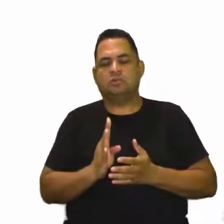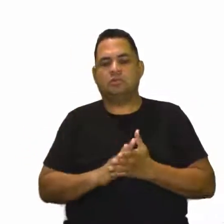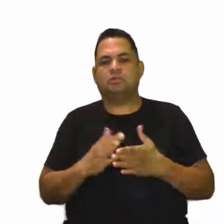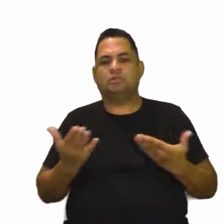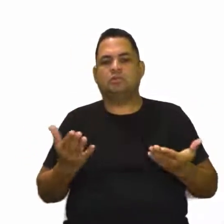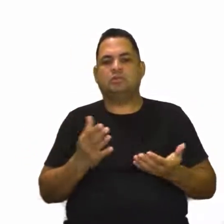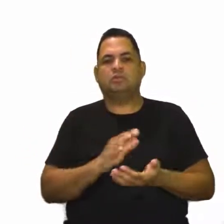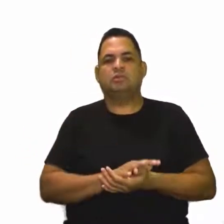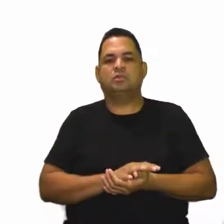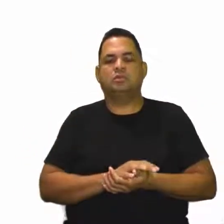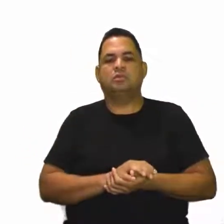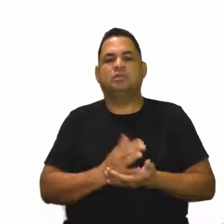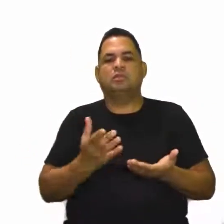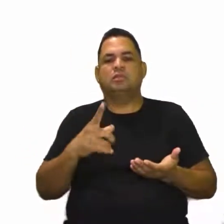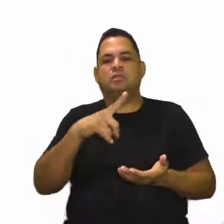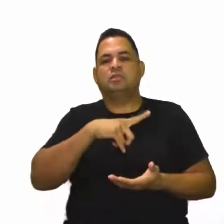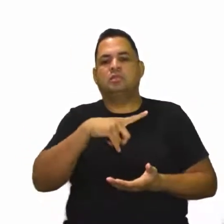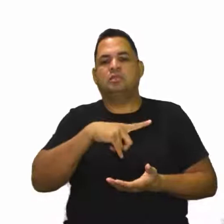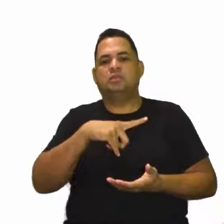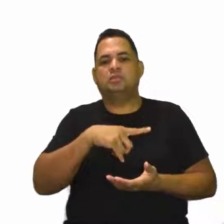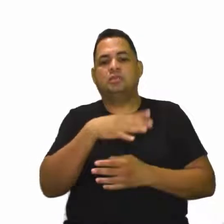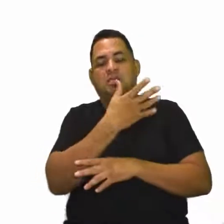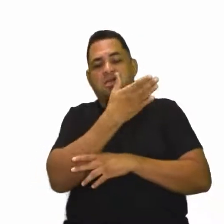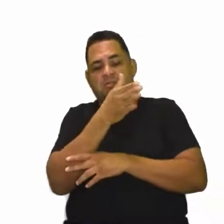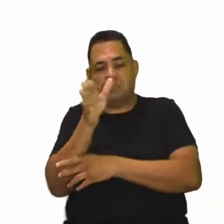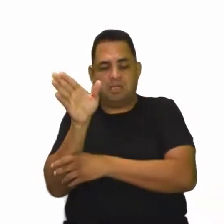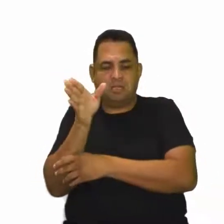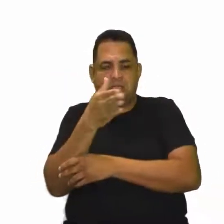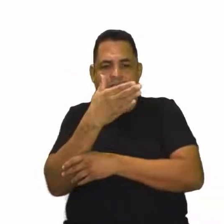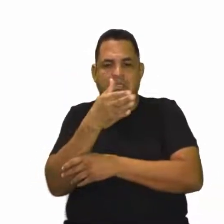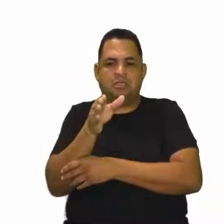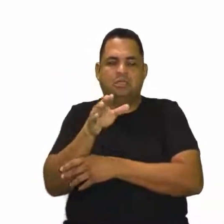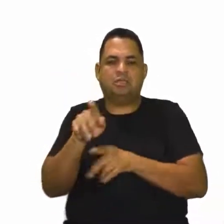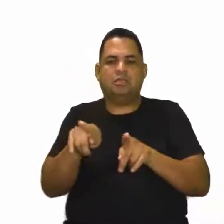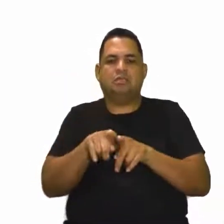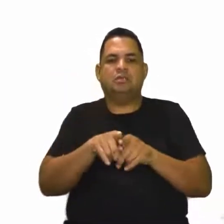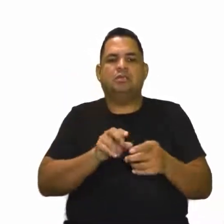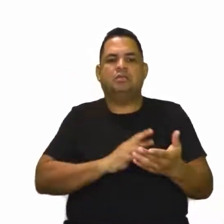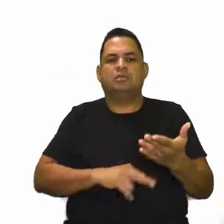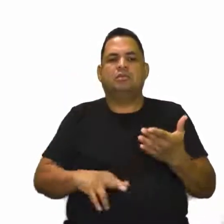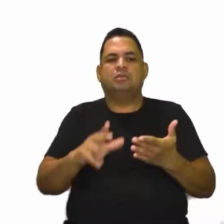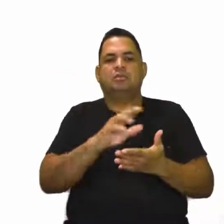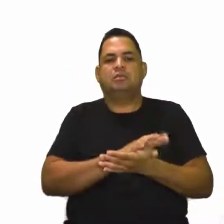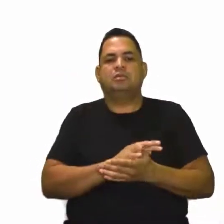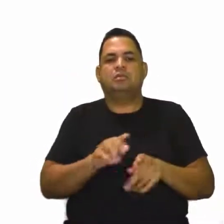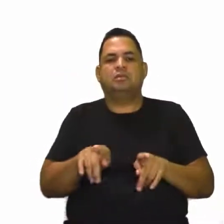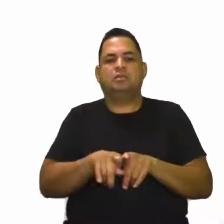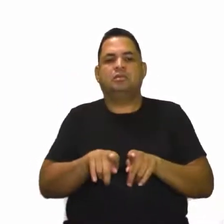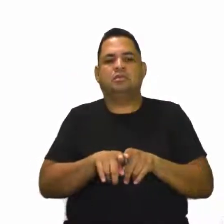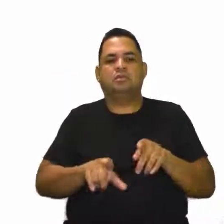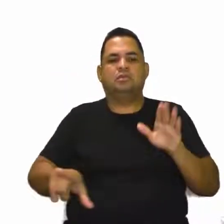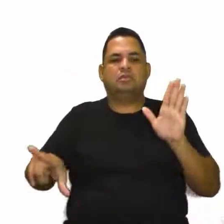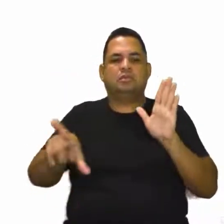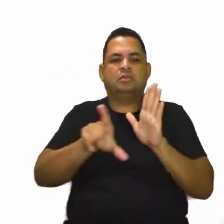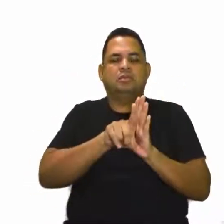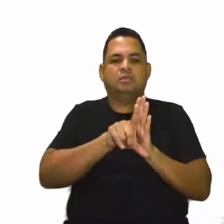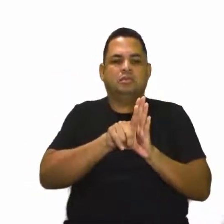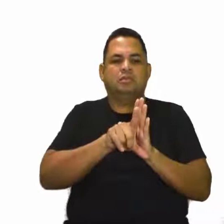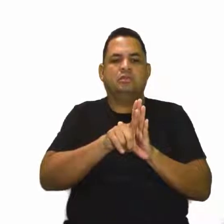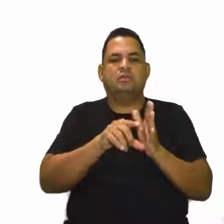aí veio o brasão, veio a bandeira e assim por diante. A lei da